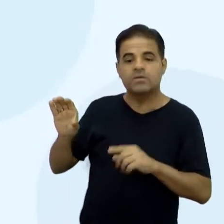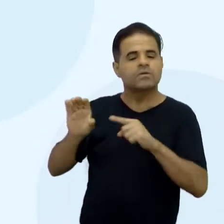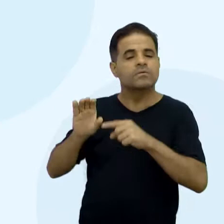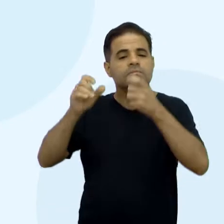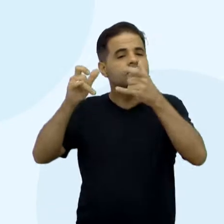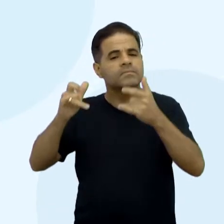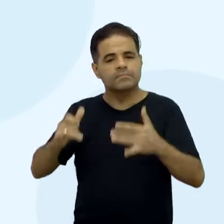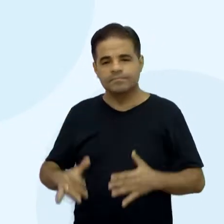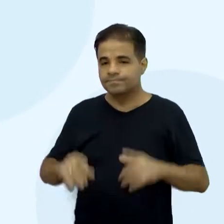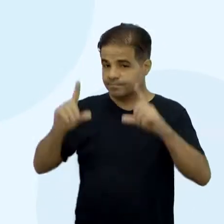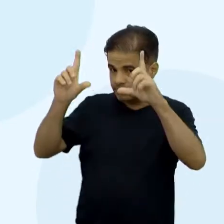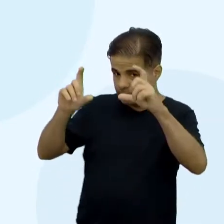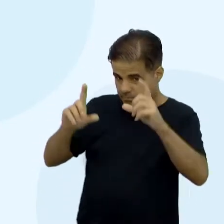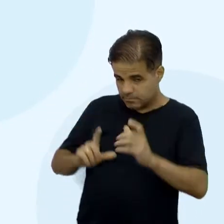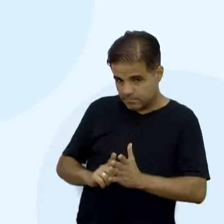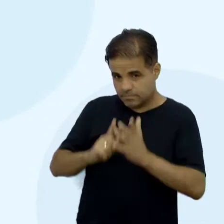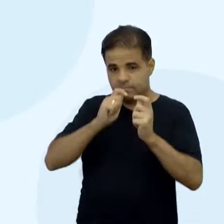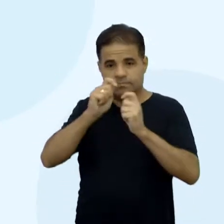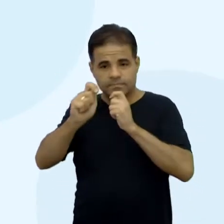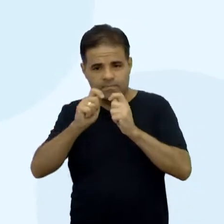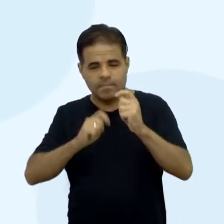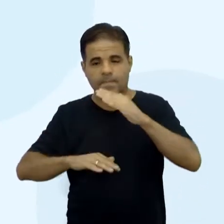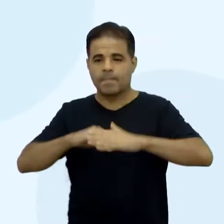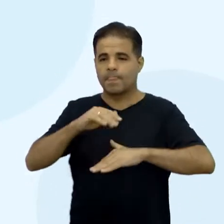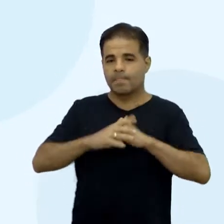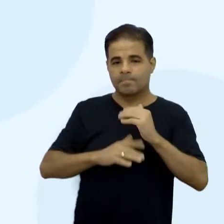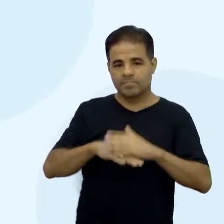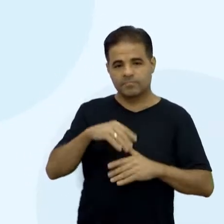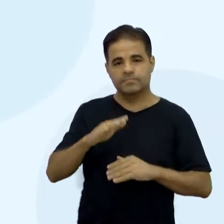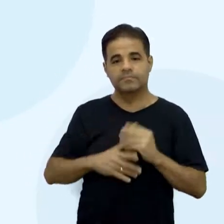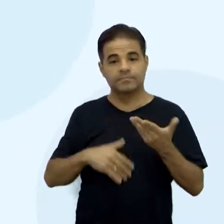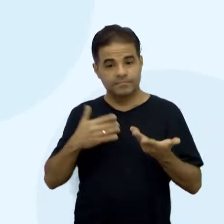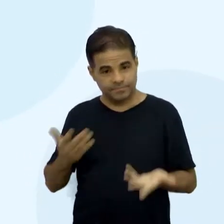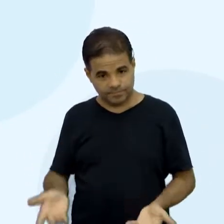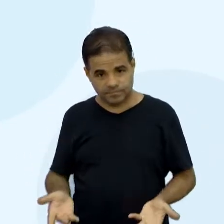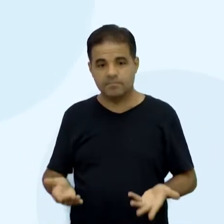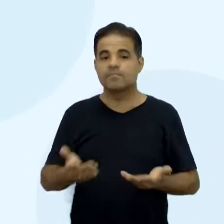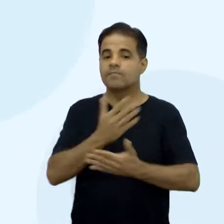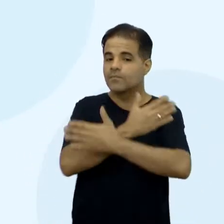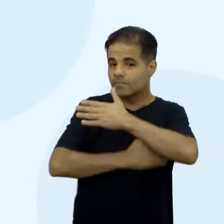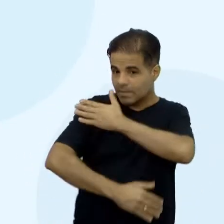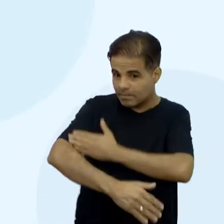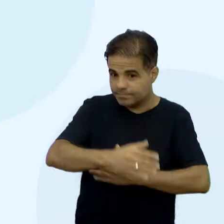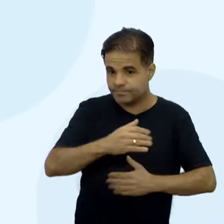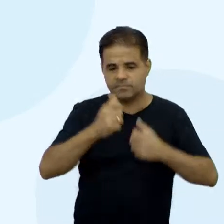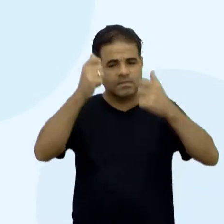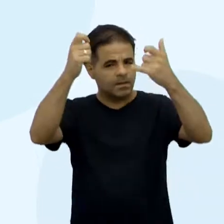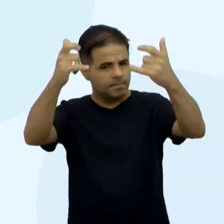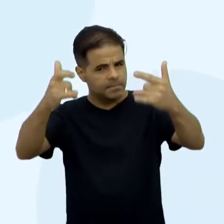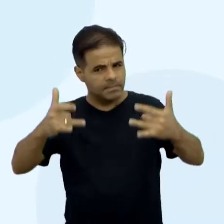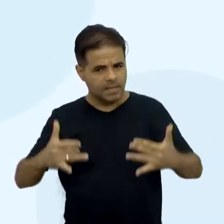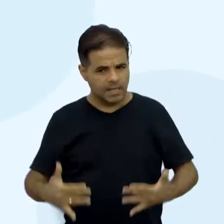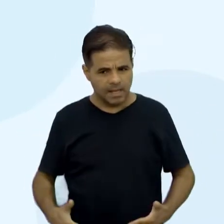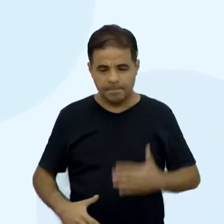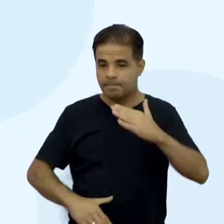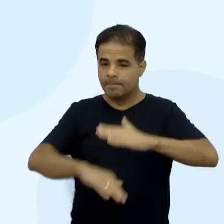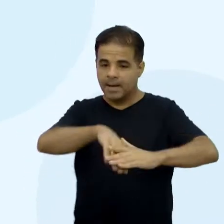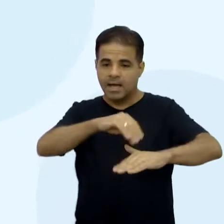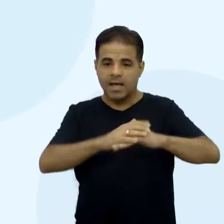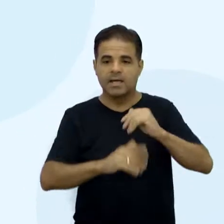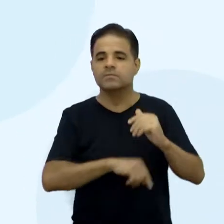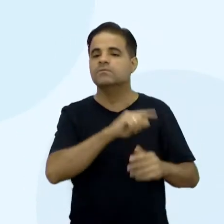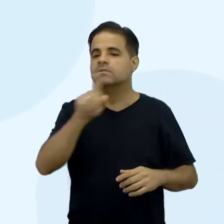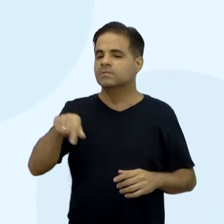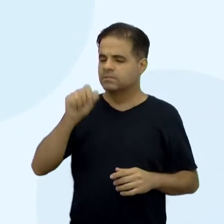de fotoreportagem de uma prática paralímpica. E já que vamos falar de uma prática que vocês